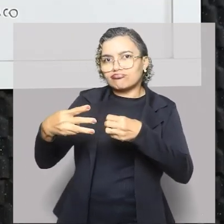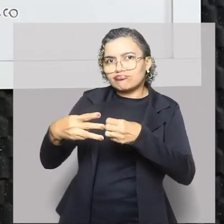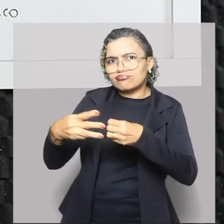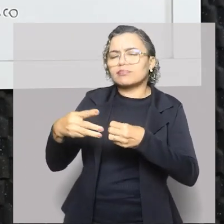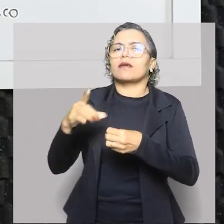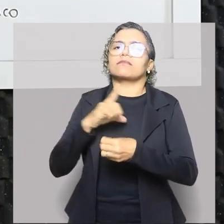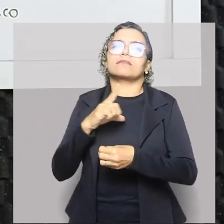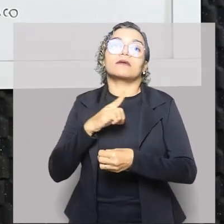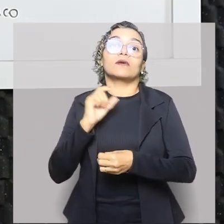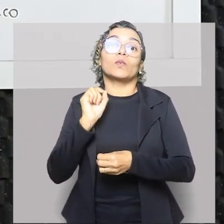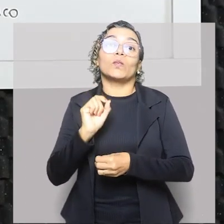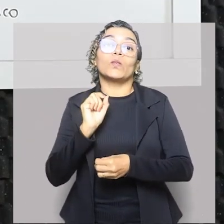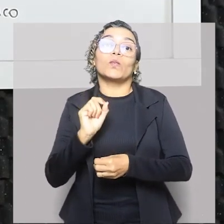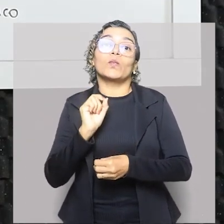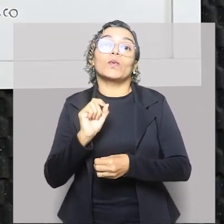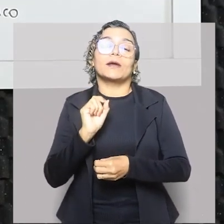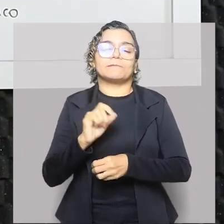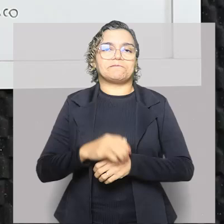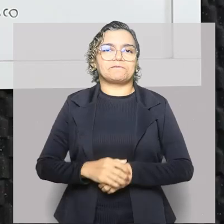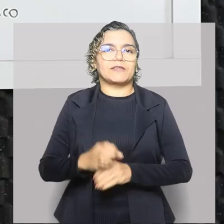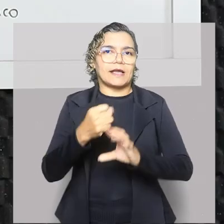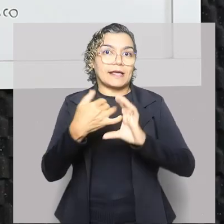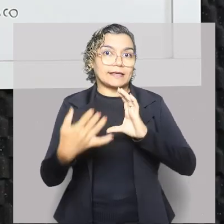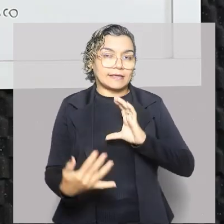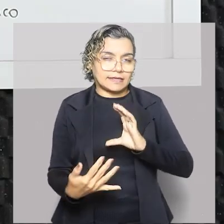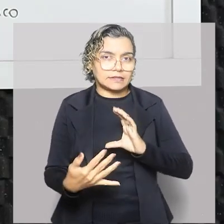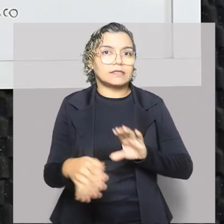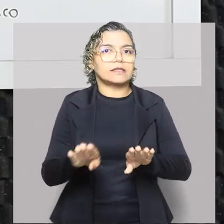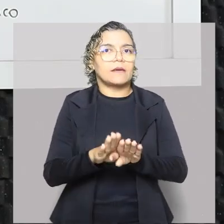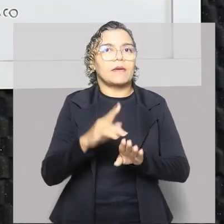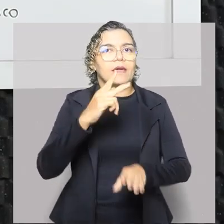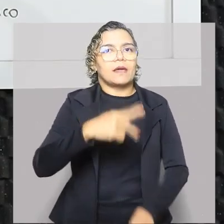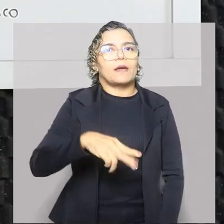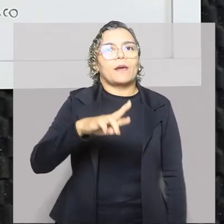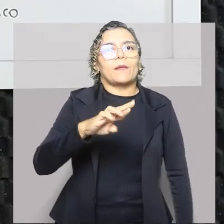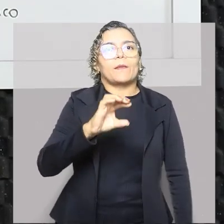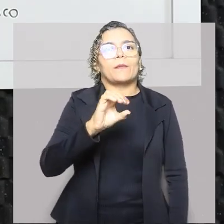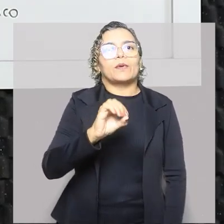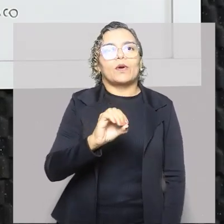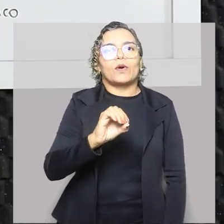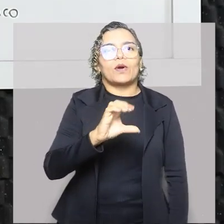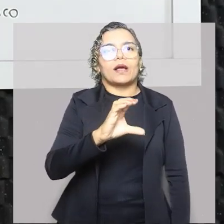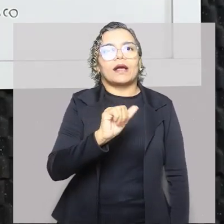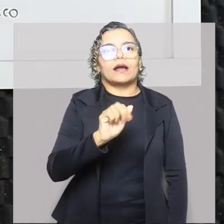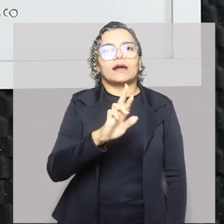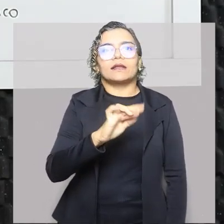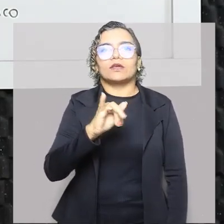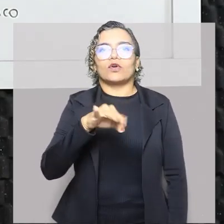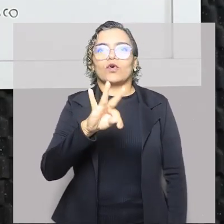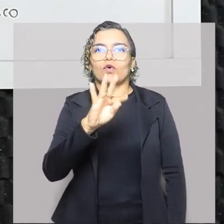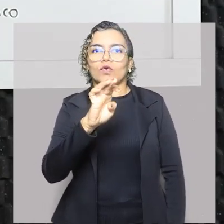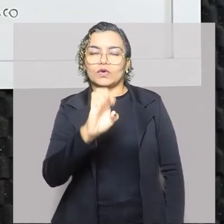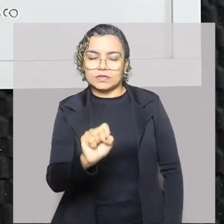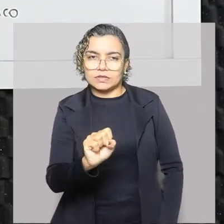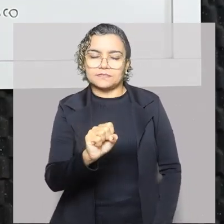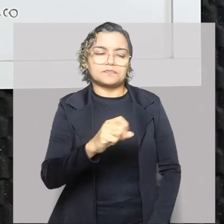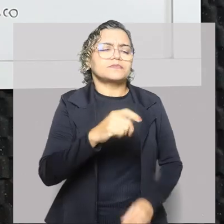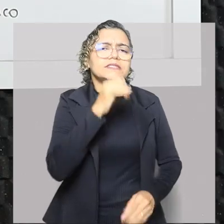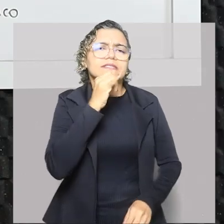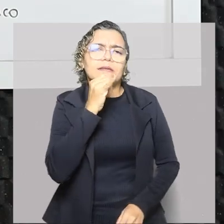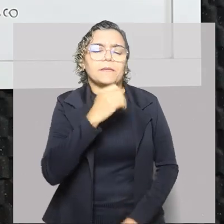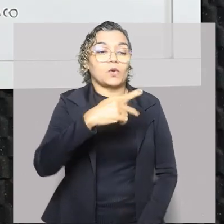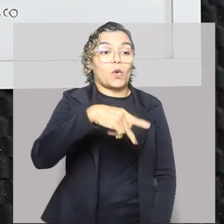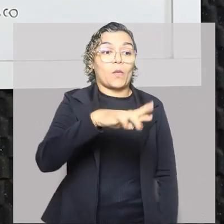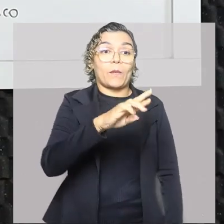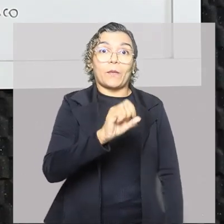eles ainda podem ser classificados em procariontes e eucariontes. Esse pró, ele vem de